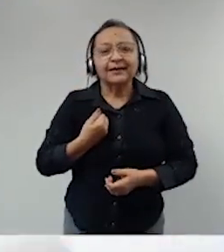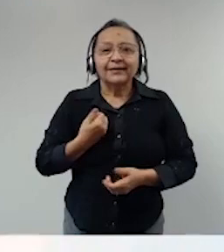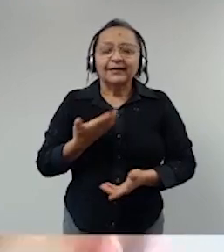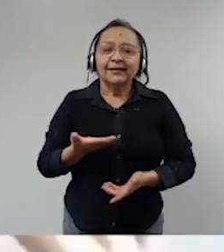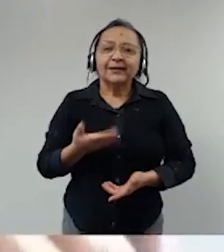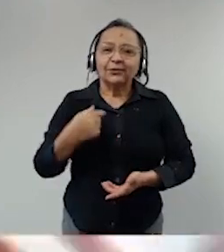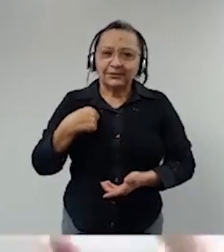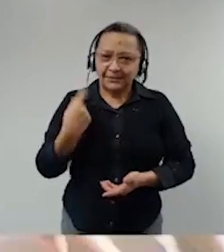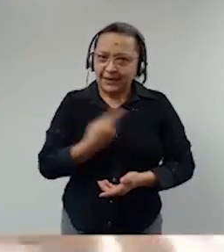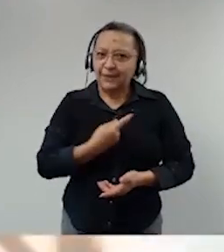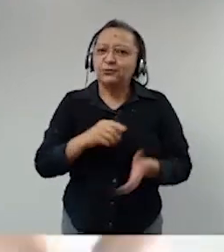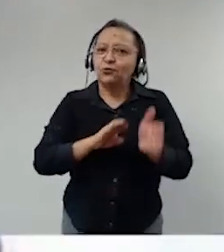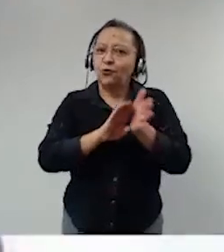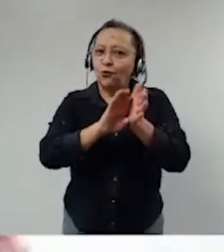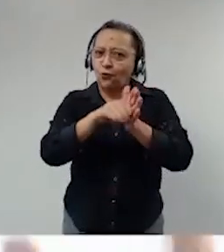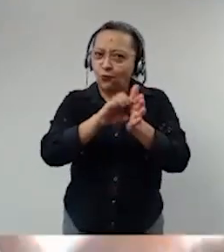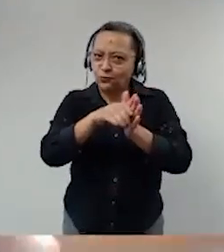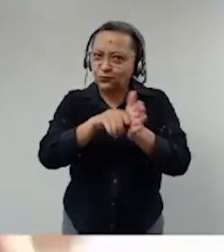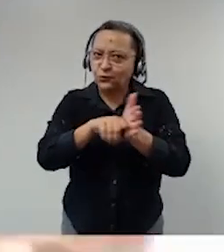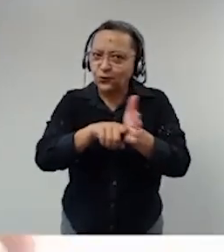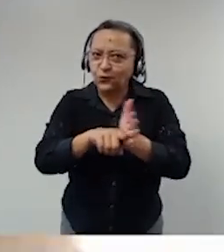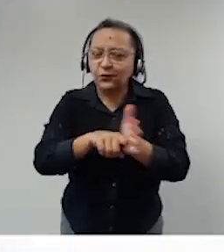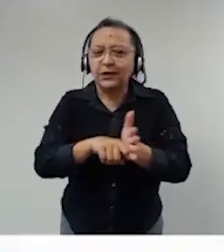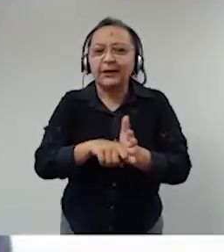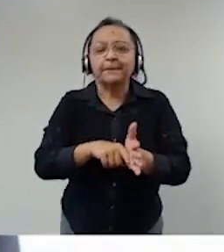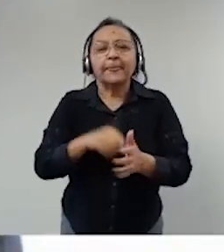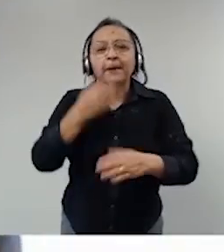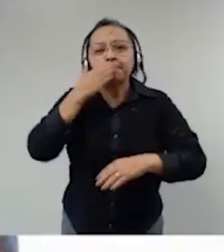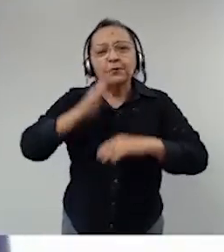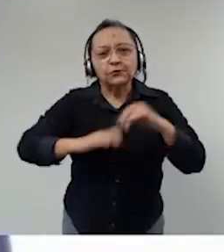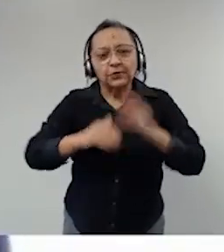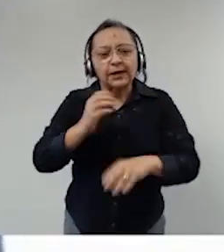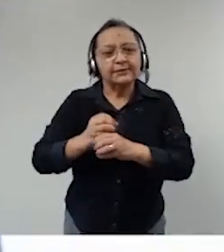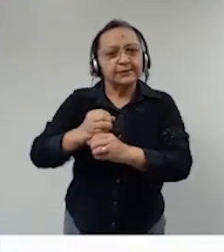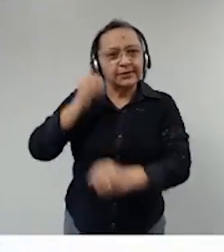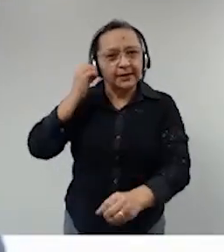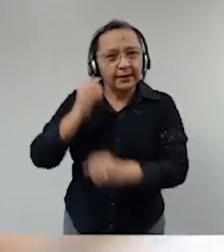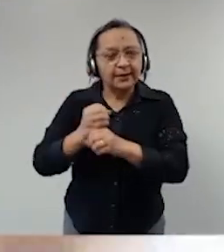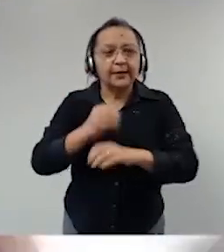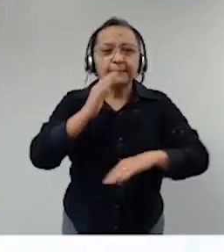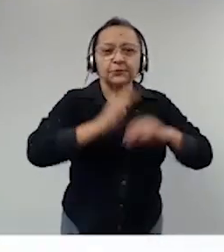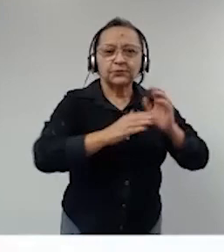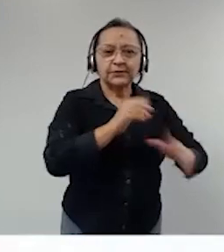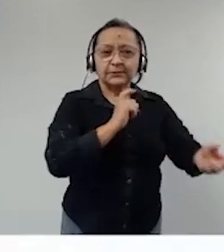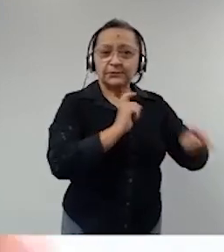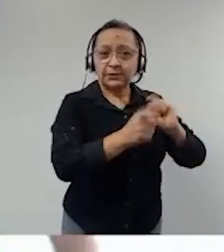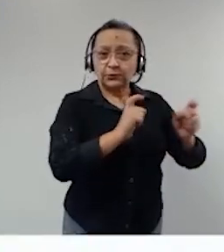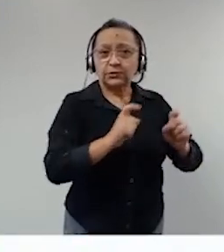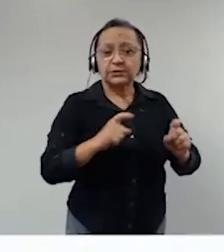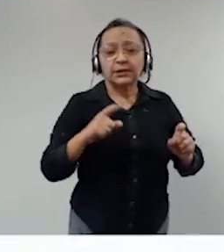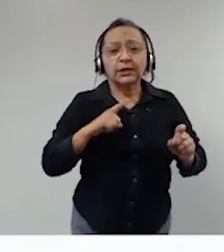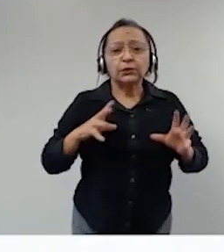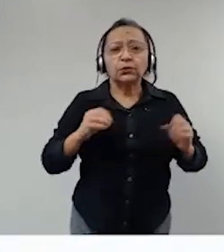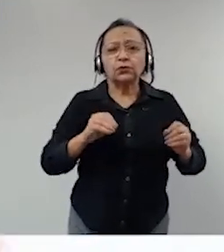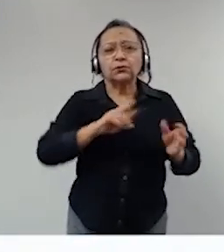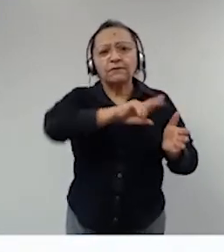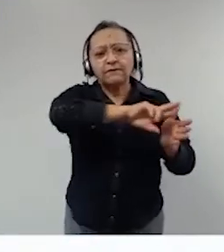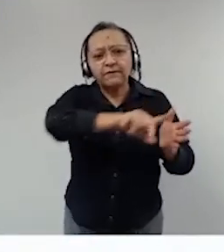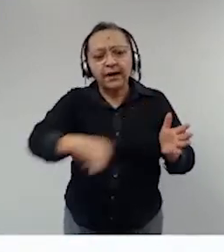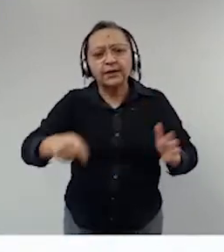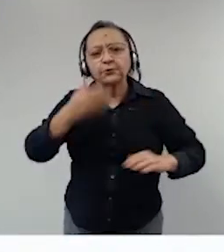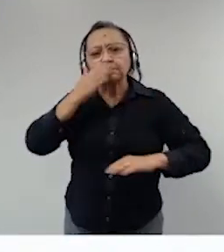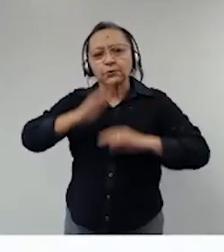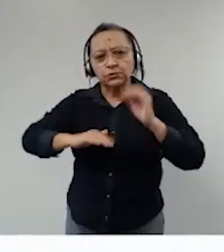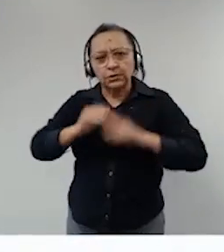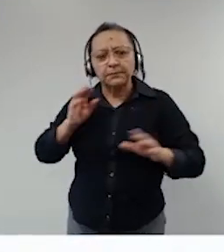jurídica, então temos profissionais de engenharia, profissionais que são administradores, enfim, temos toda a gama de profissionais dentro